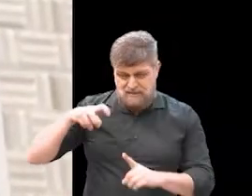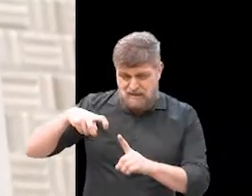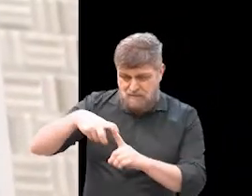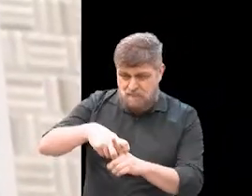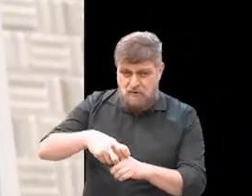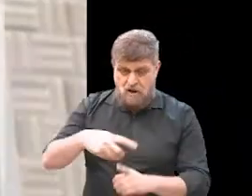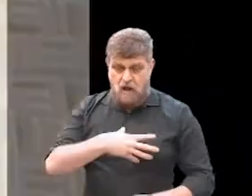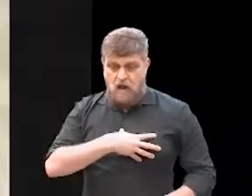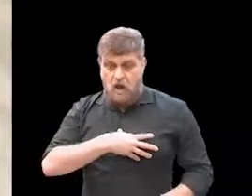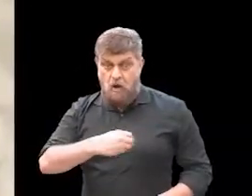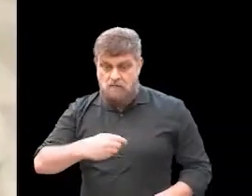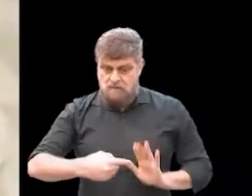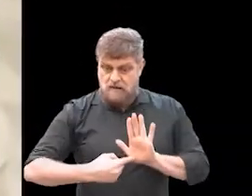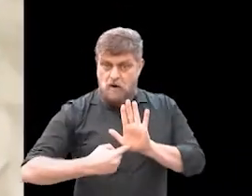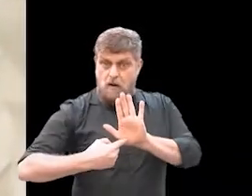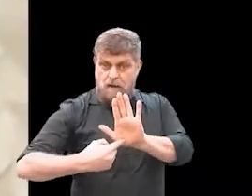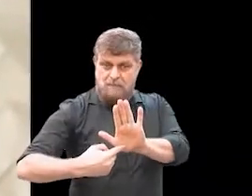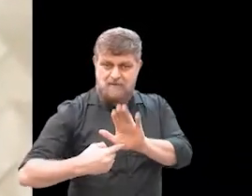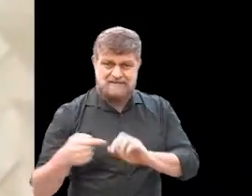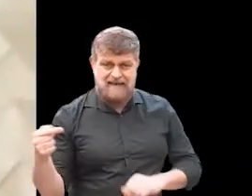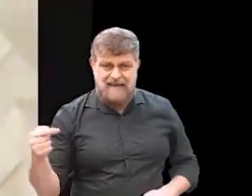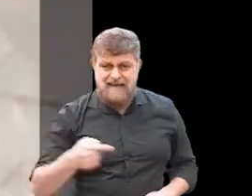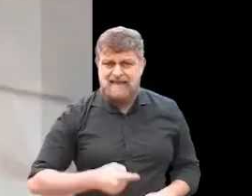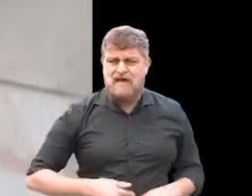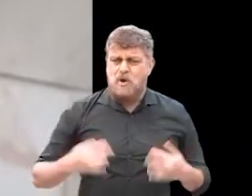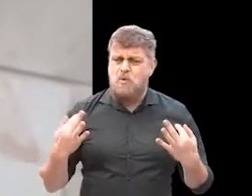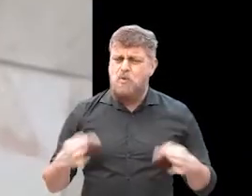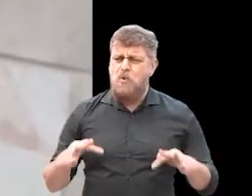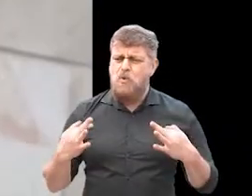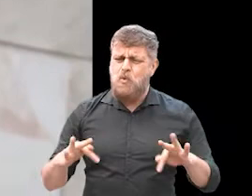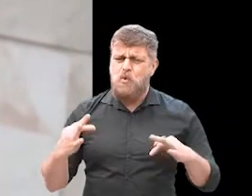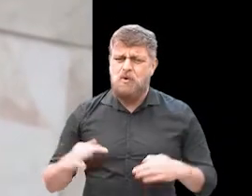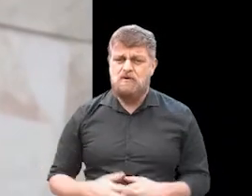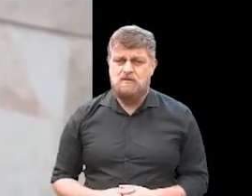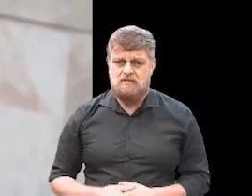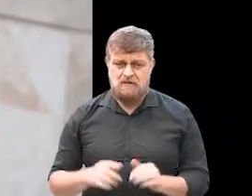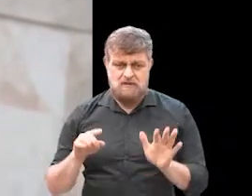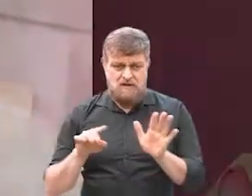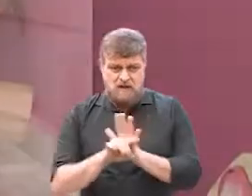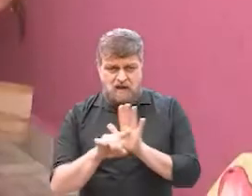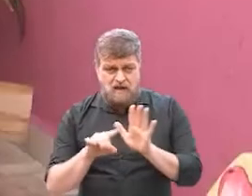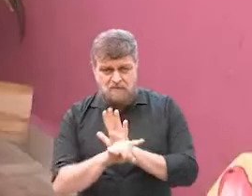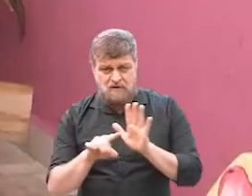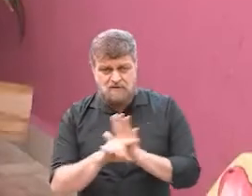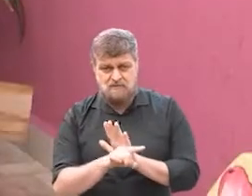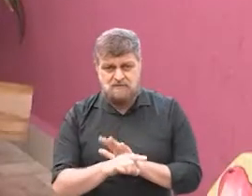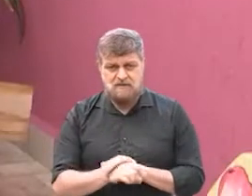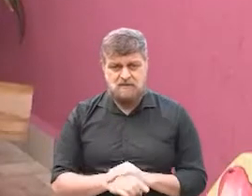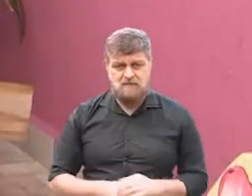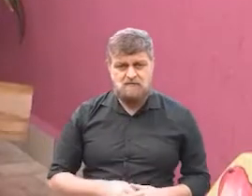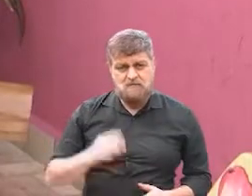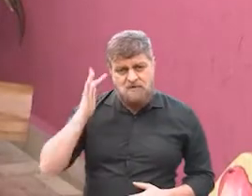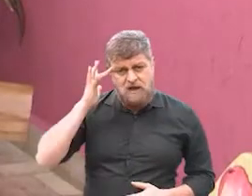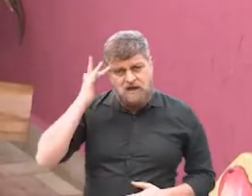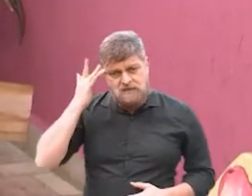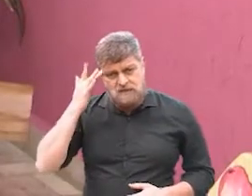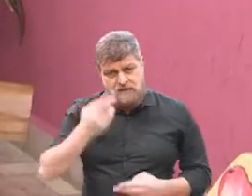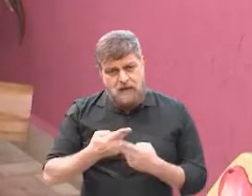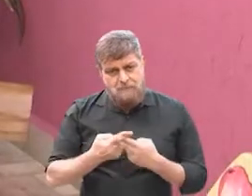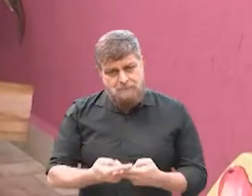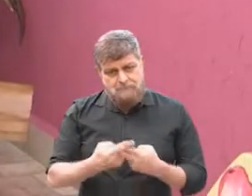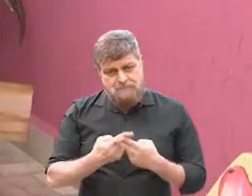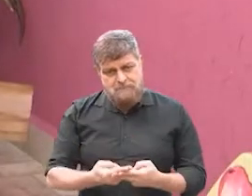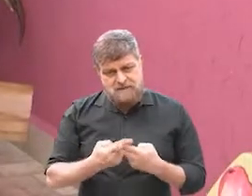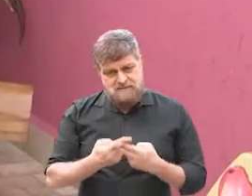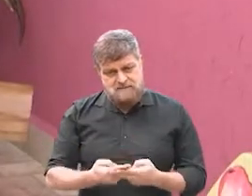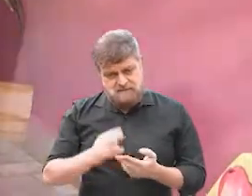tiradas no dia do acidente pelo filho da vítima mostram que ela ficou bem machucada. Nós perguntamos para a dona Maria Helena se ela acha